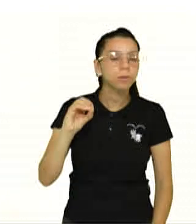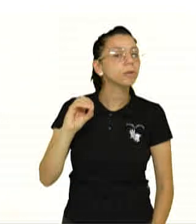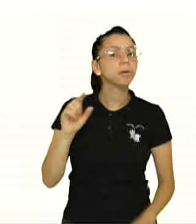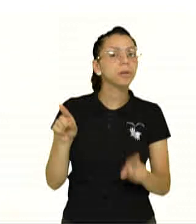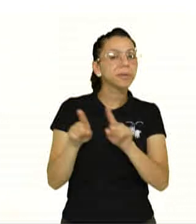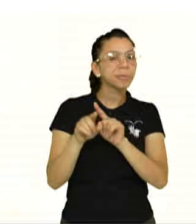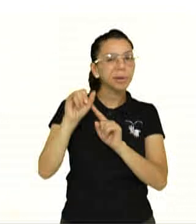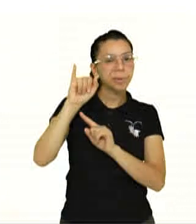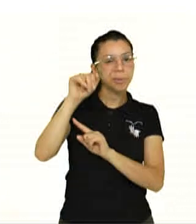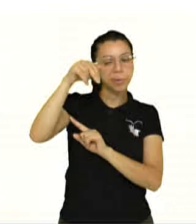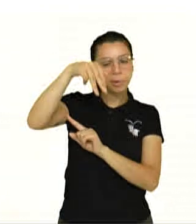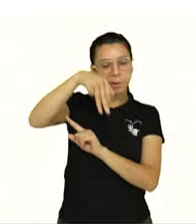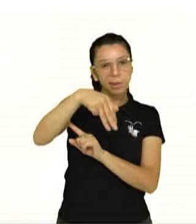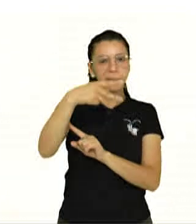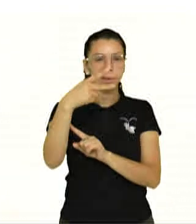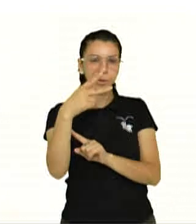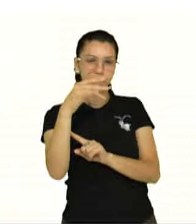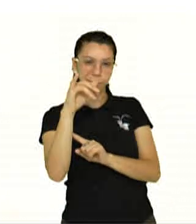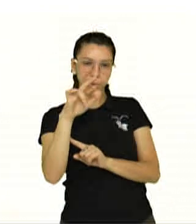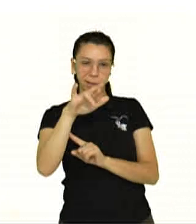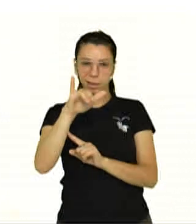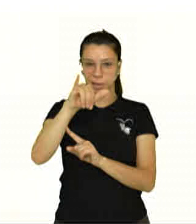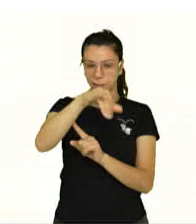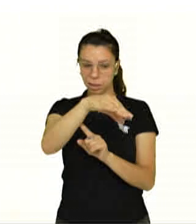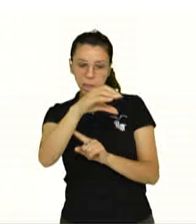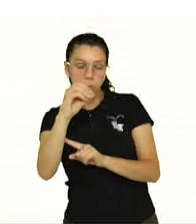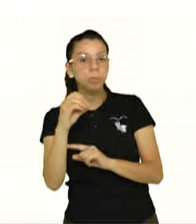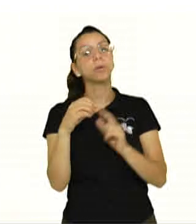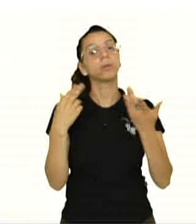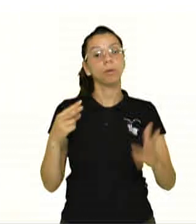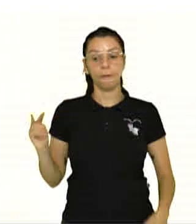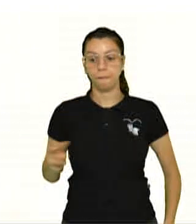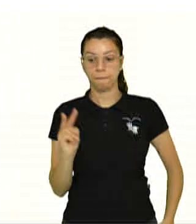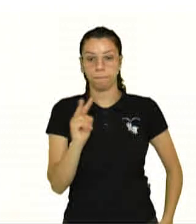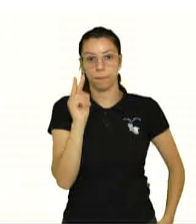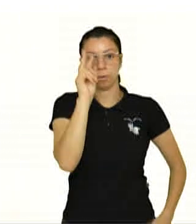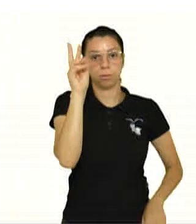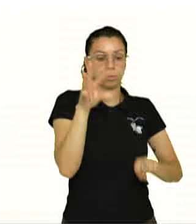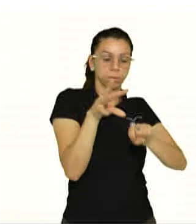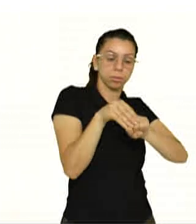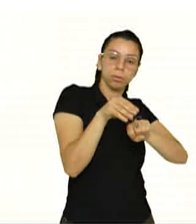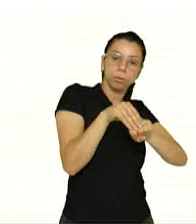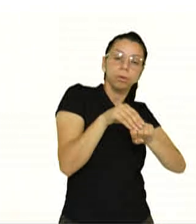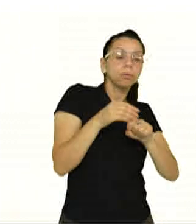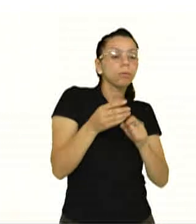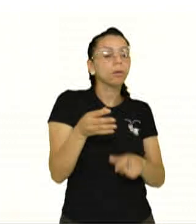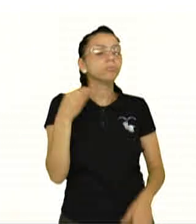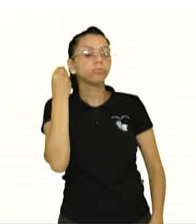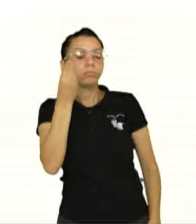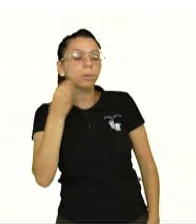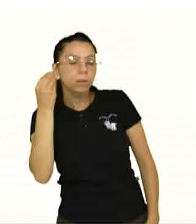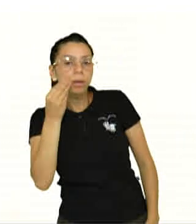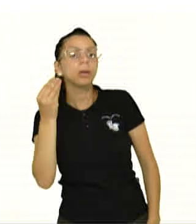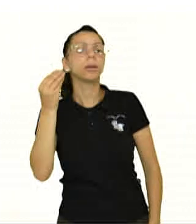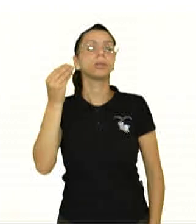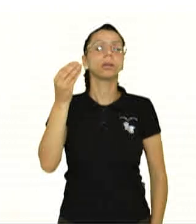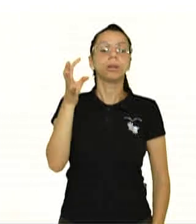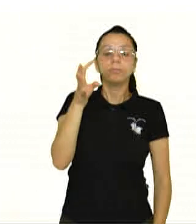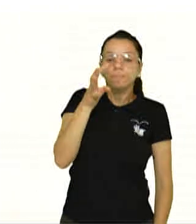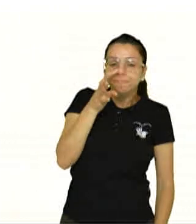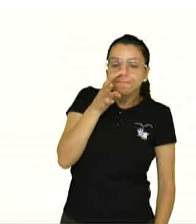fez no interior do empirismo? Foi revalorizar o conhecimento a partir da observação, da experiência, o conhecimento